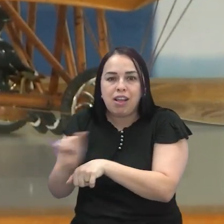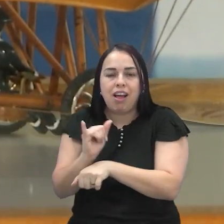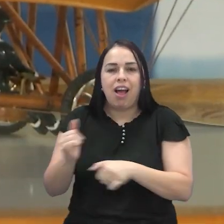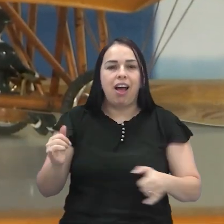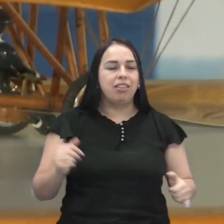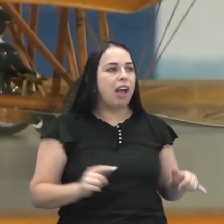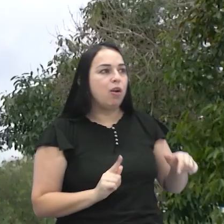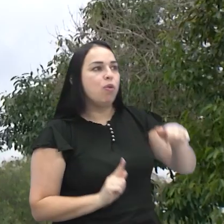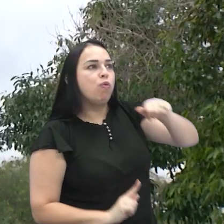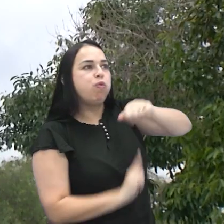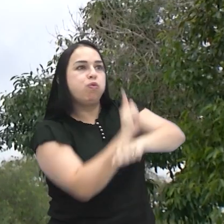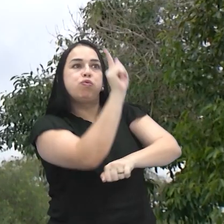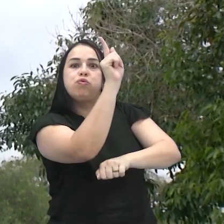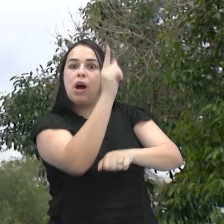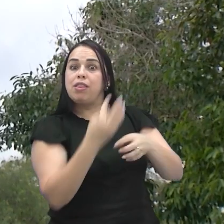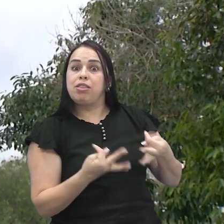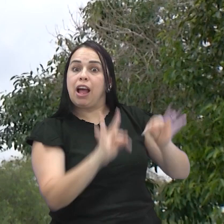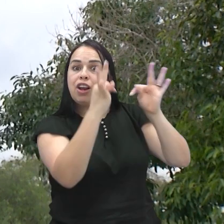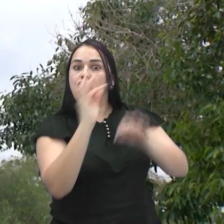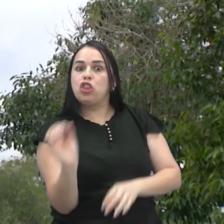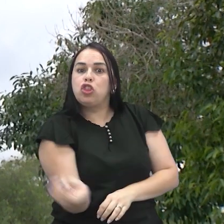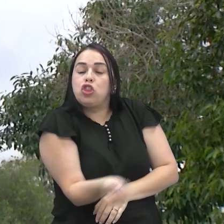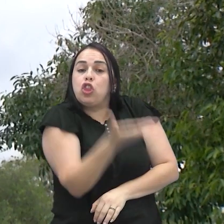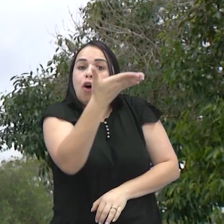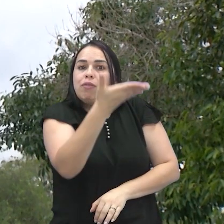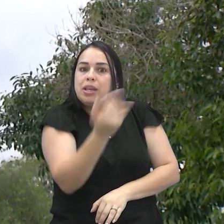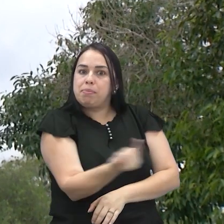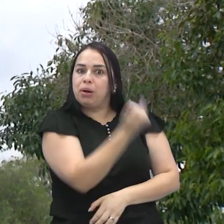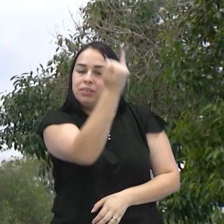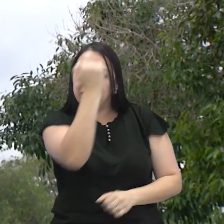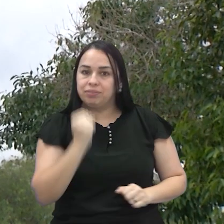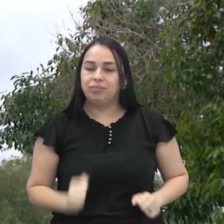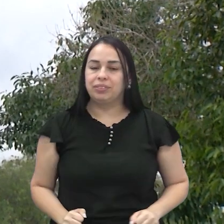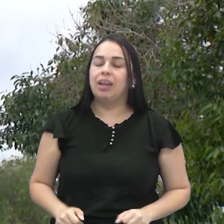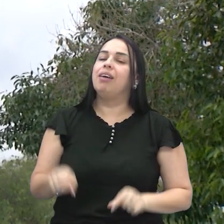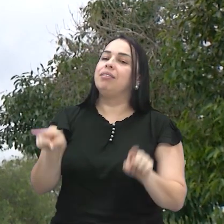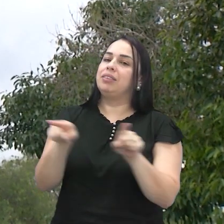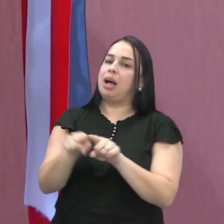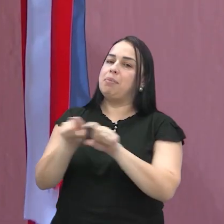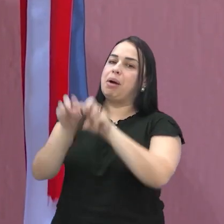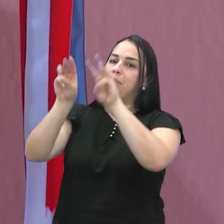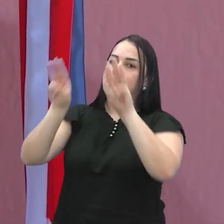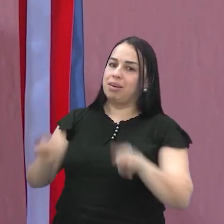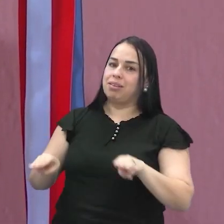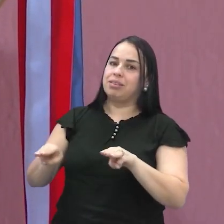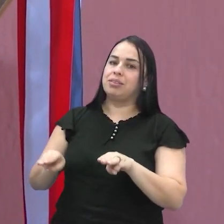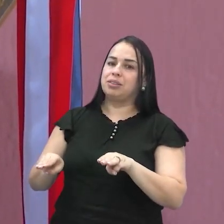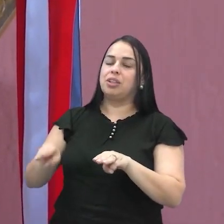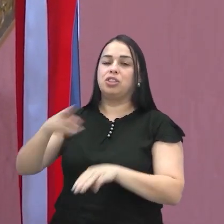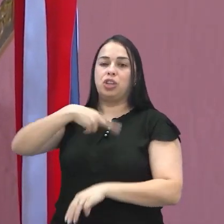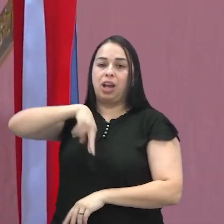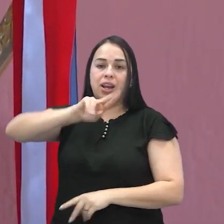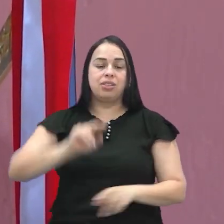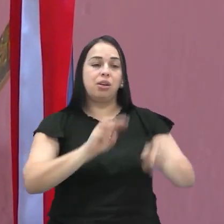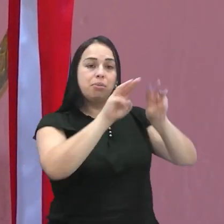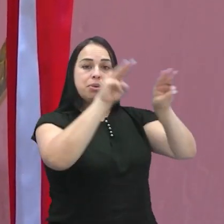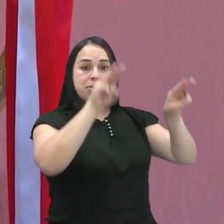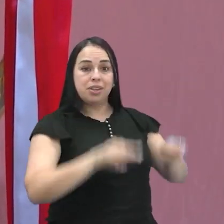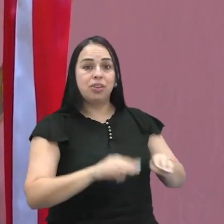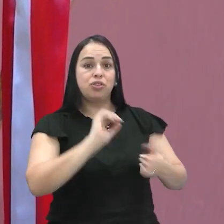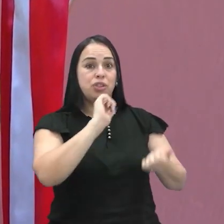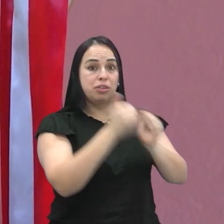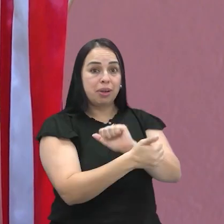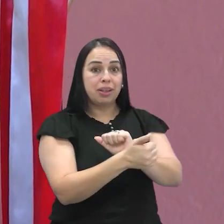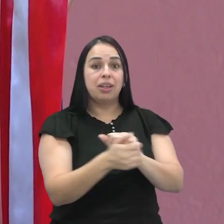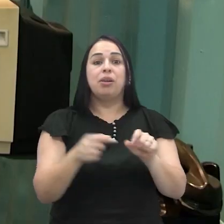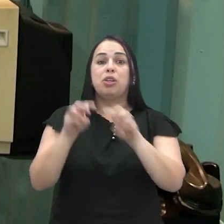primeiros experimentos até os avanços tecnológicos mais significativos. Tem ainda o Museu de Arte Sacra, o